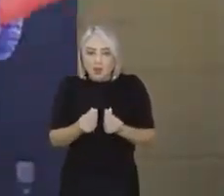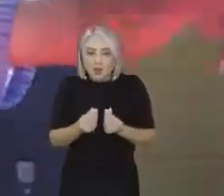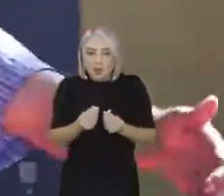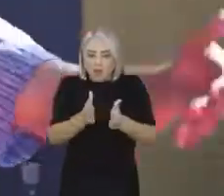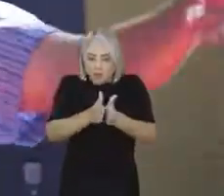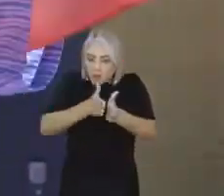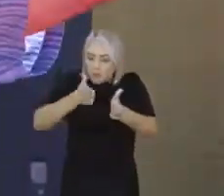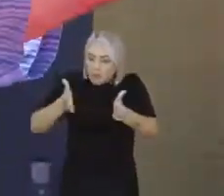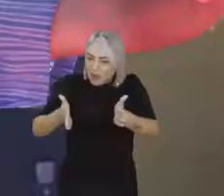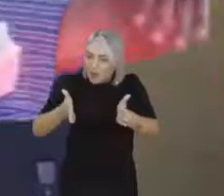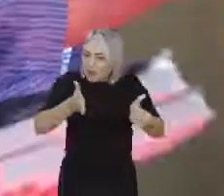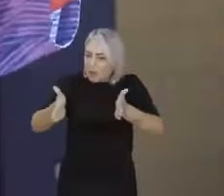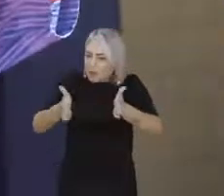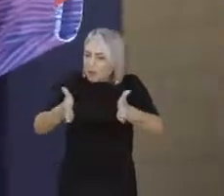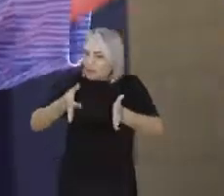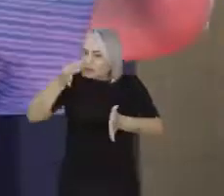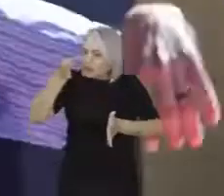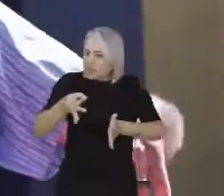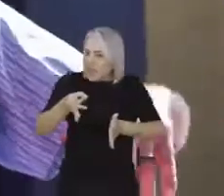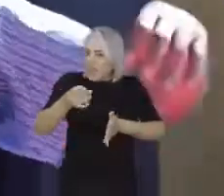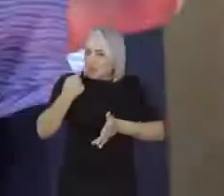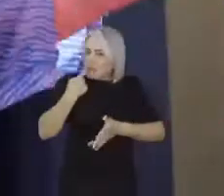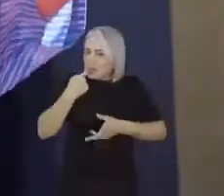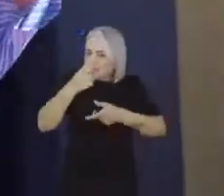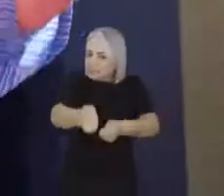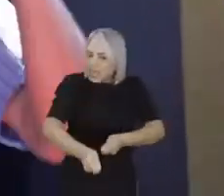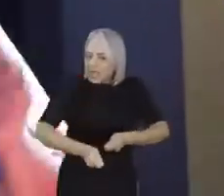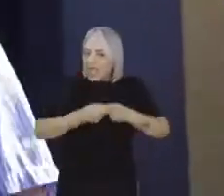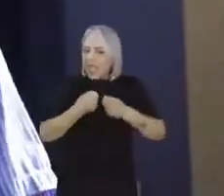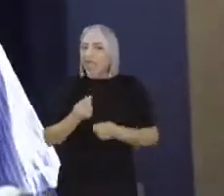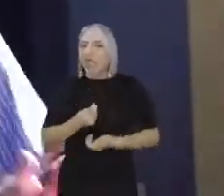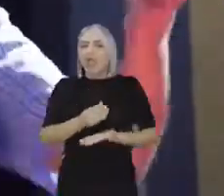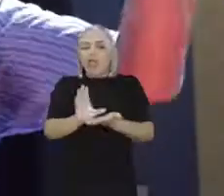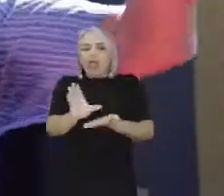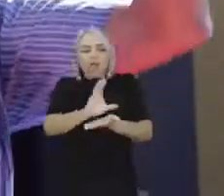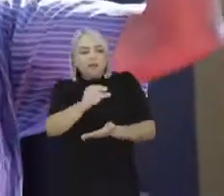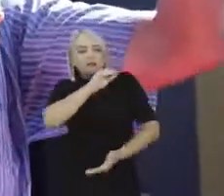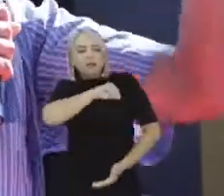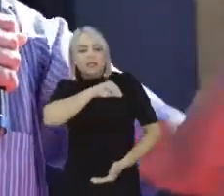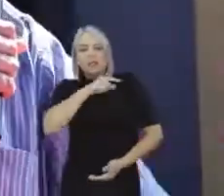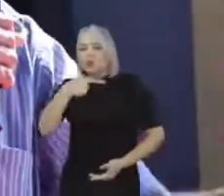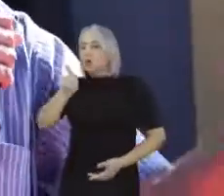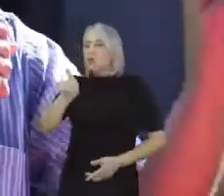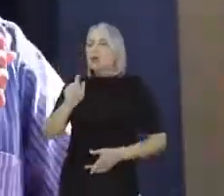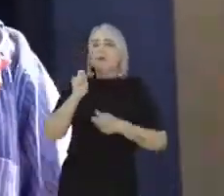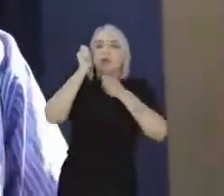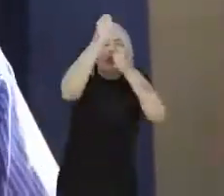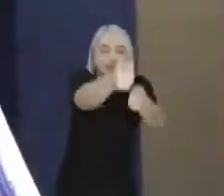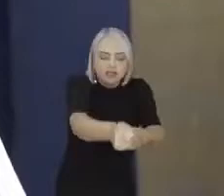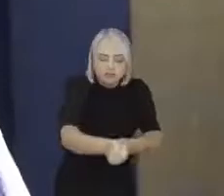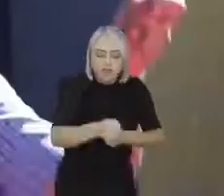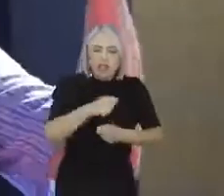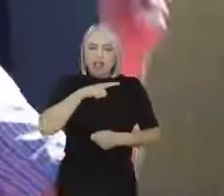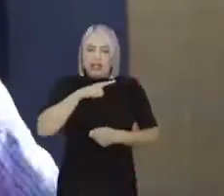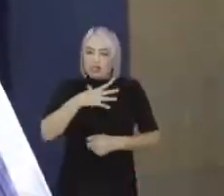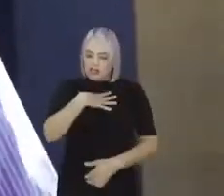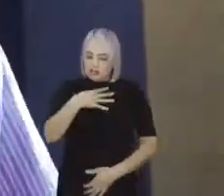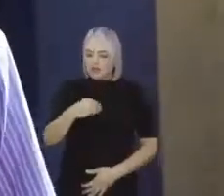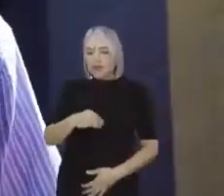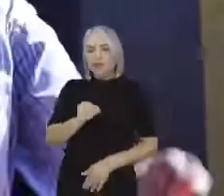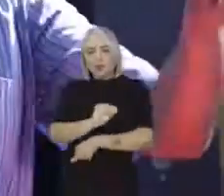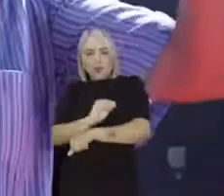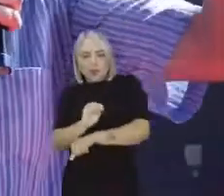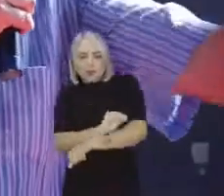E tinha um salário para cada pescador, para não ir pescar, porque eles tinham criança, tem filho, tem